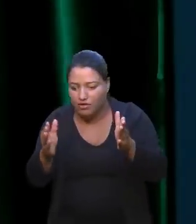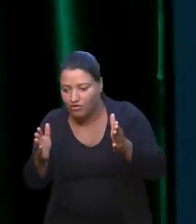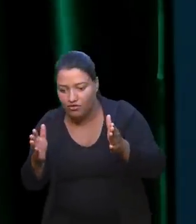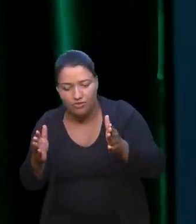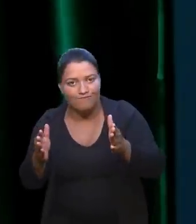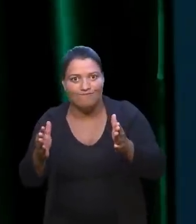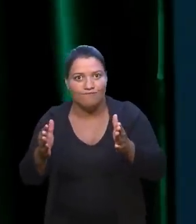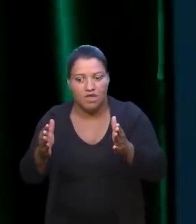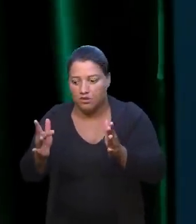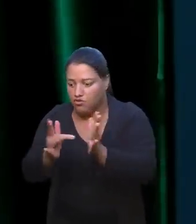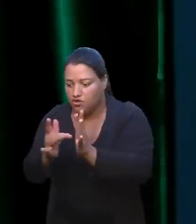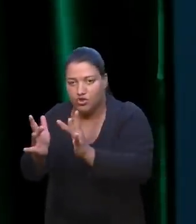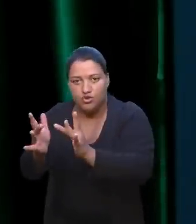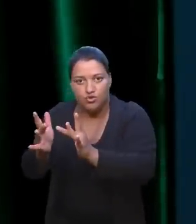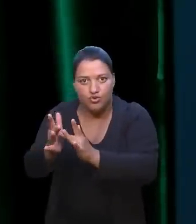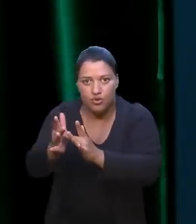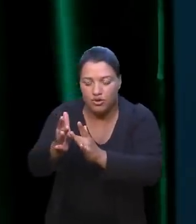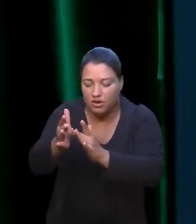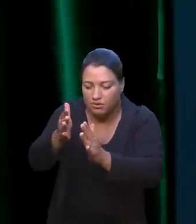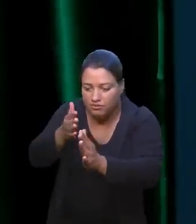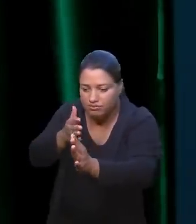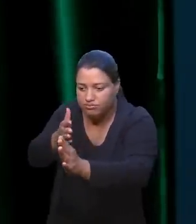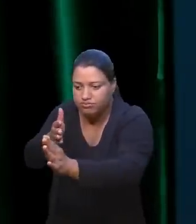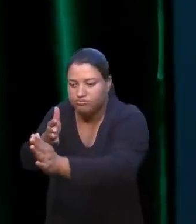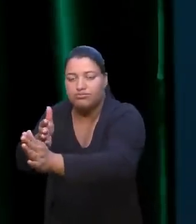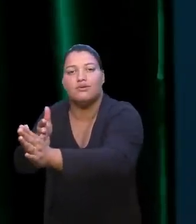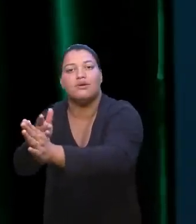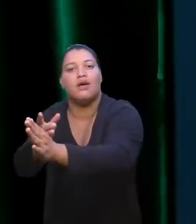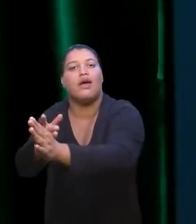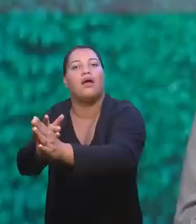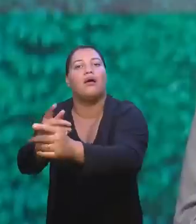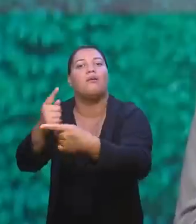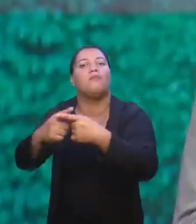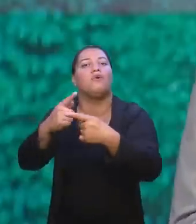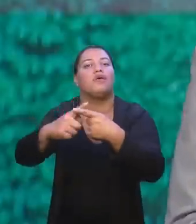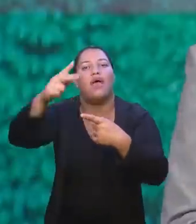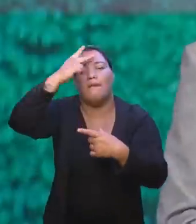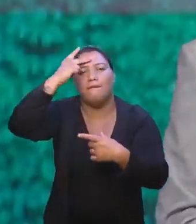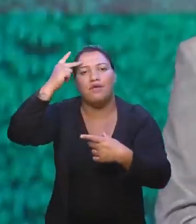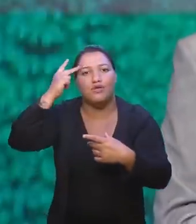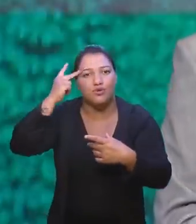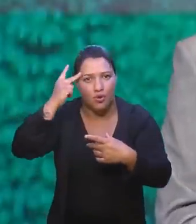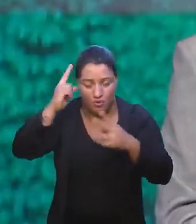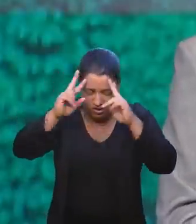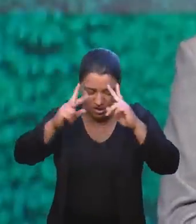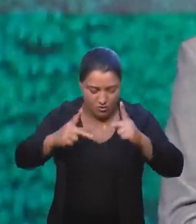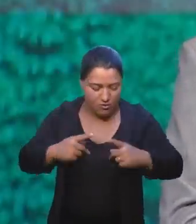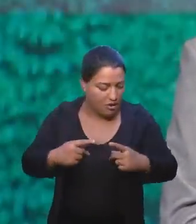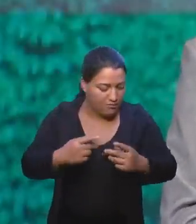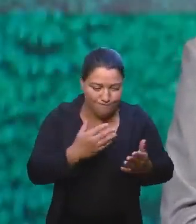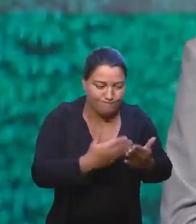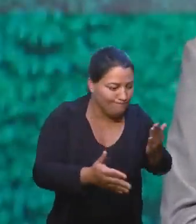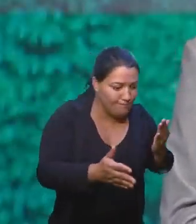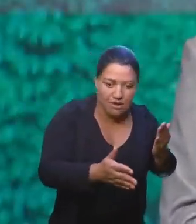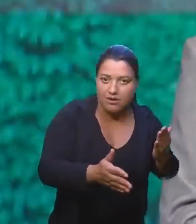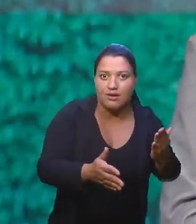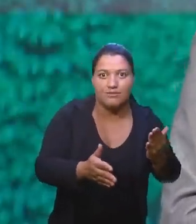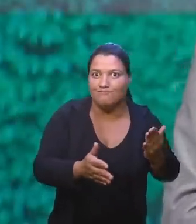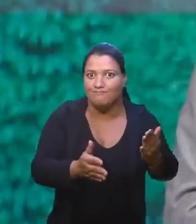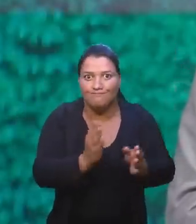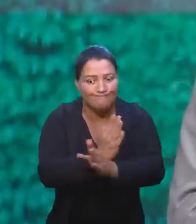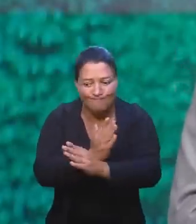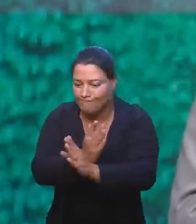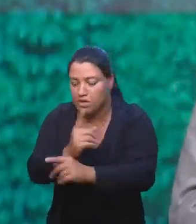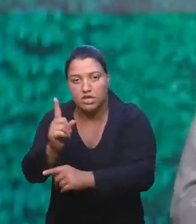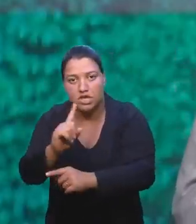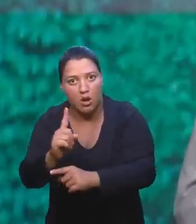luz, este farol, para que a criatura humana não se perca na embarcação do corpo. Que